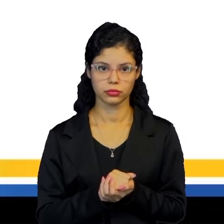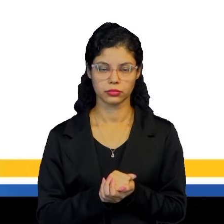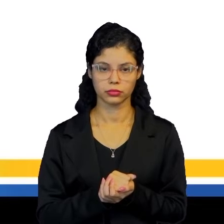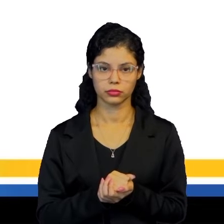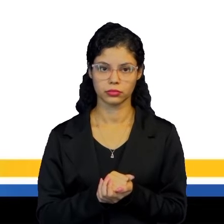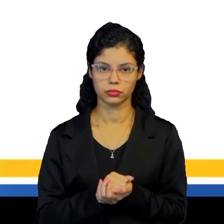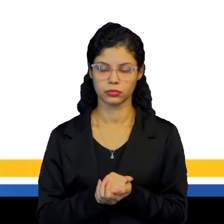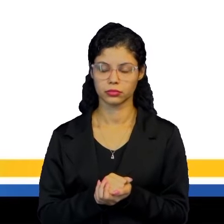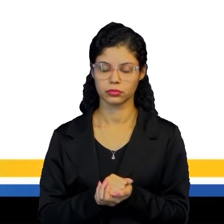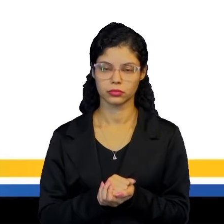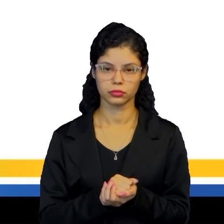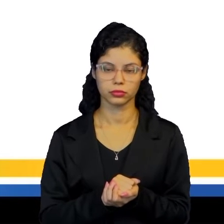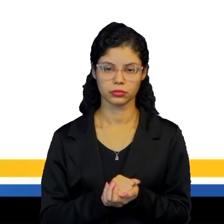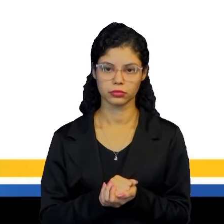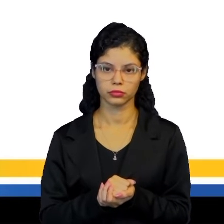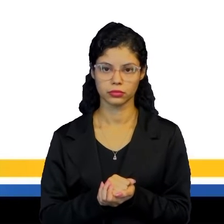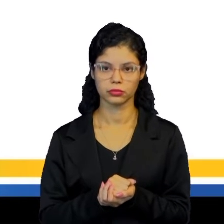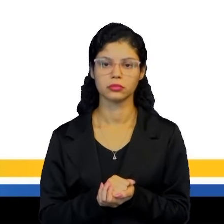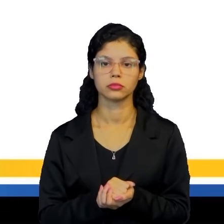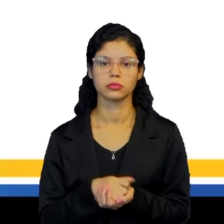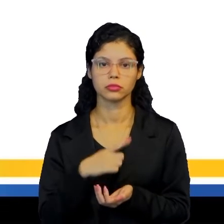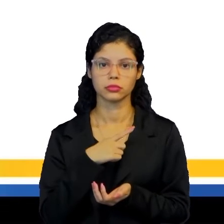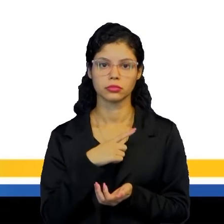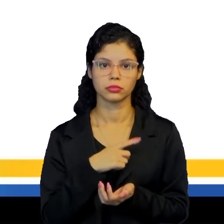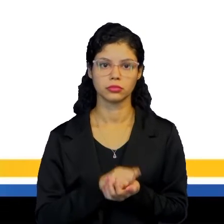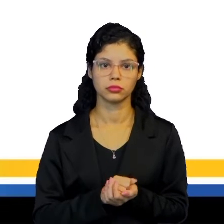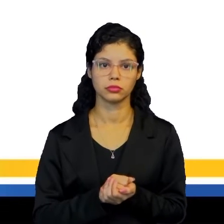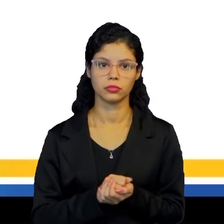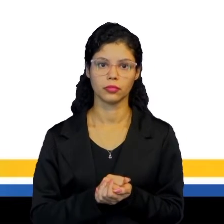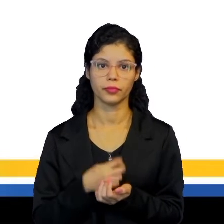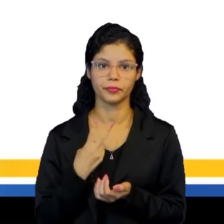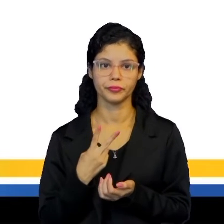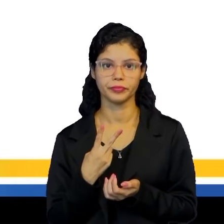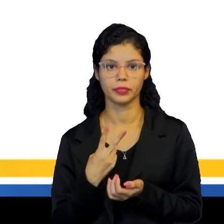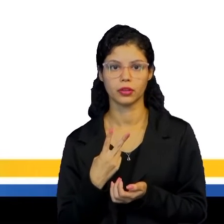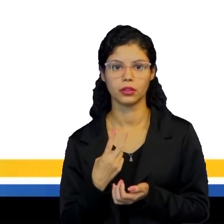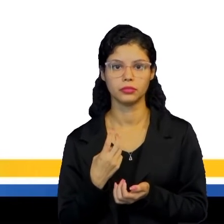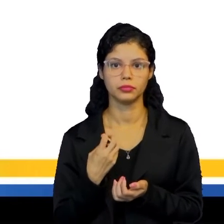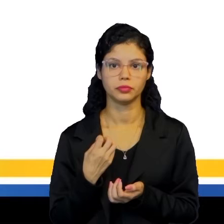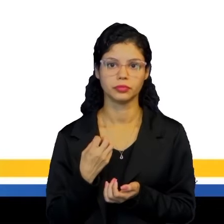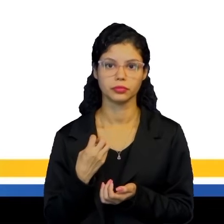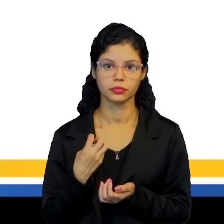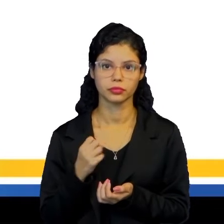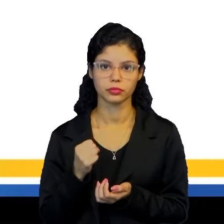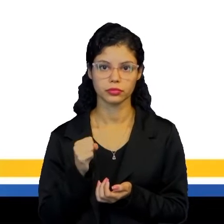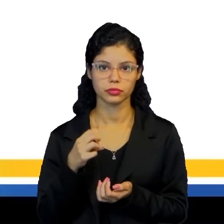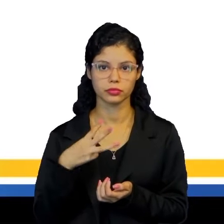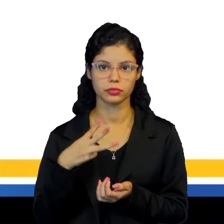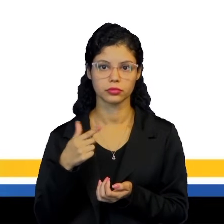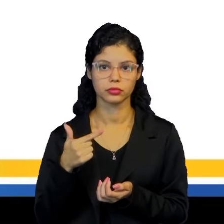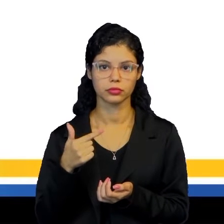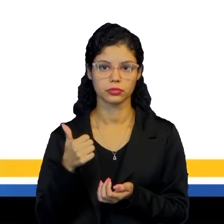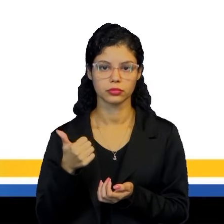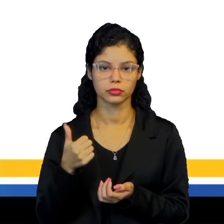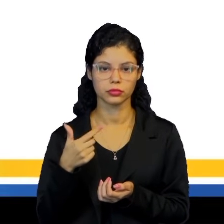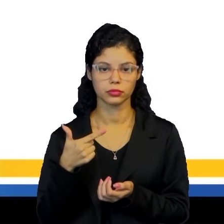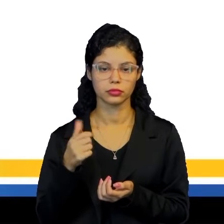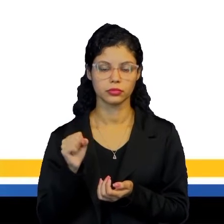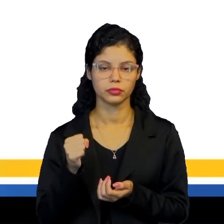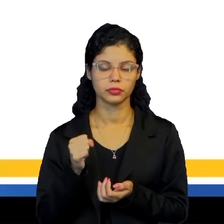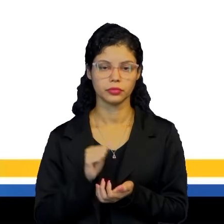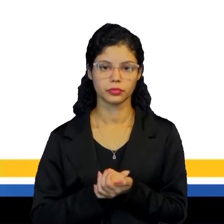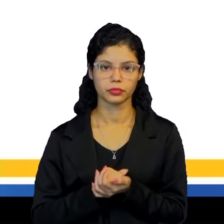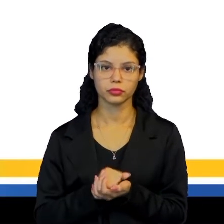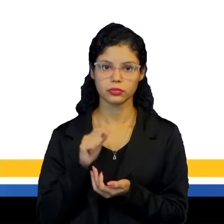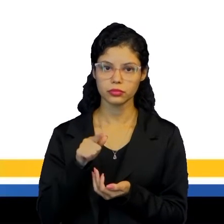12º elemento. E nós temos aí 2, 8, 32, 128. Nós